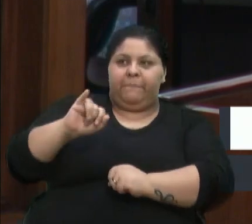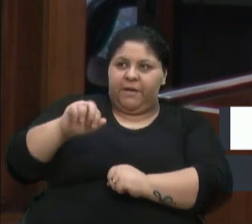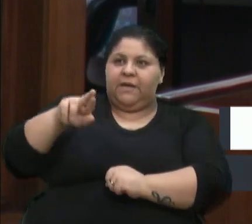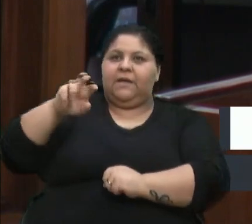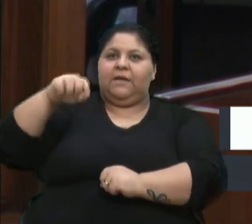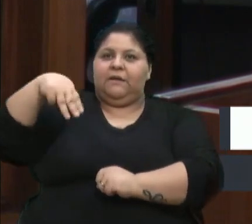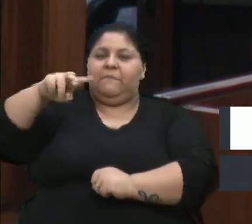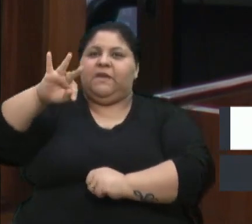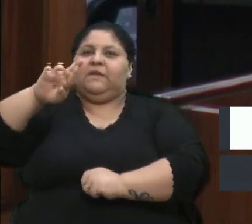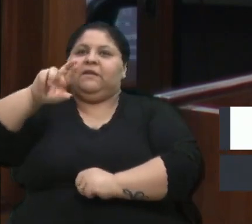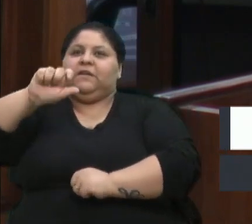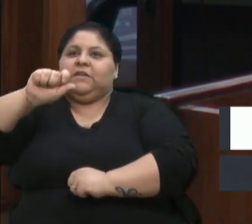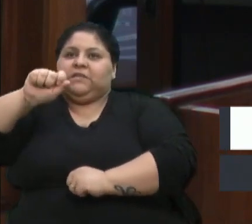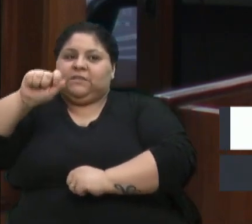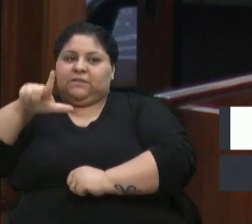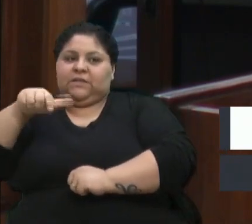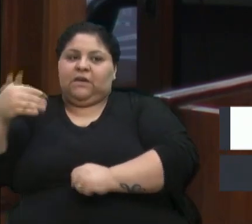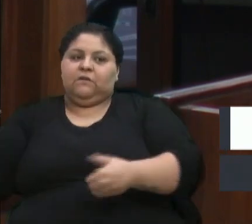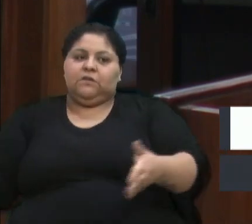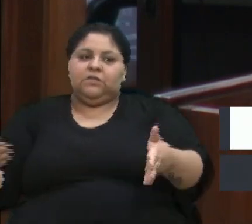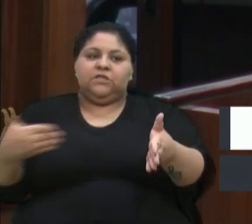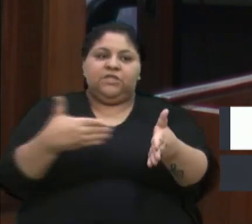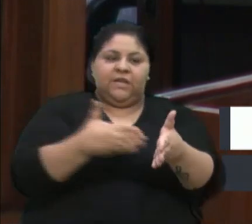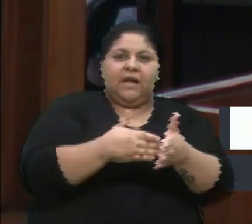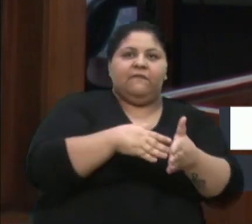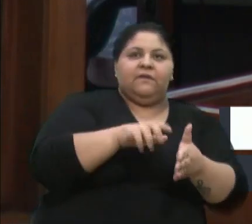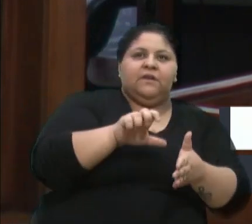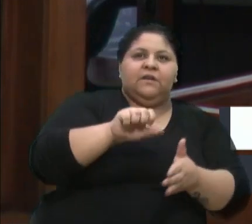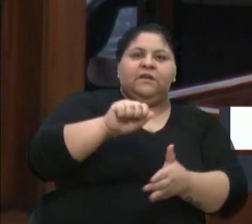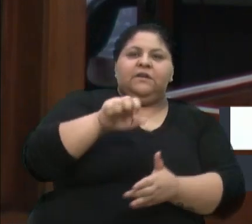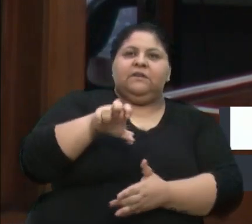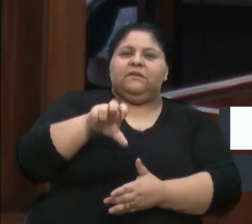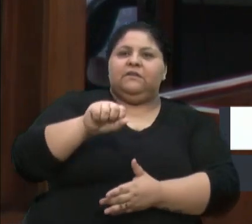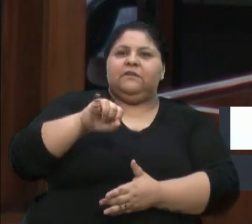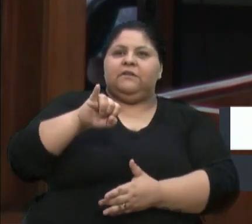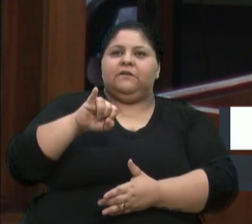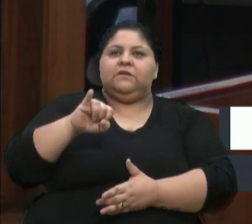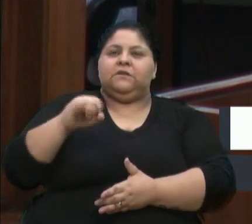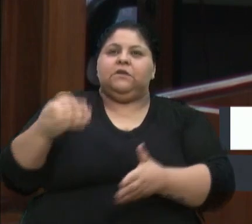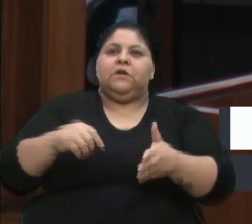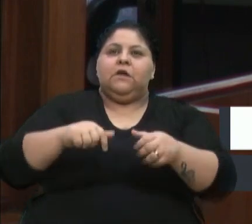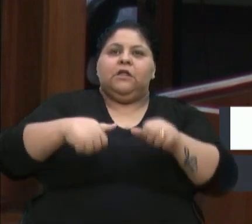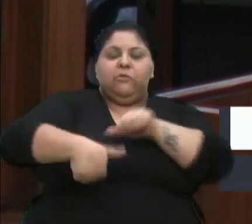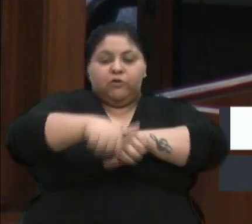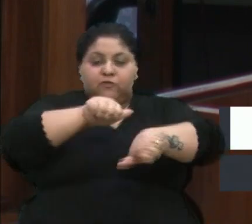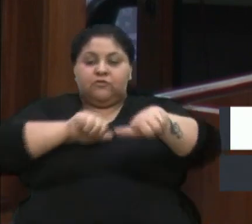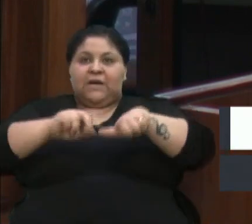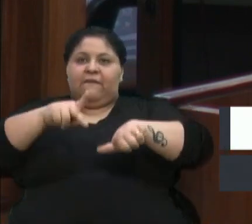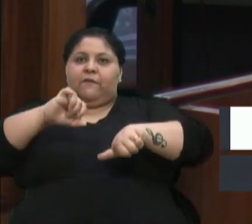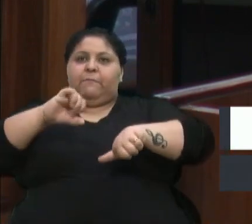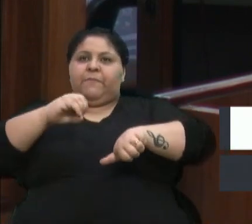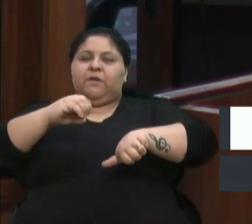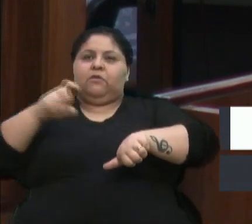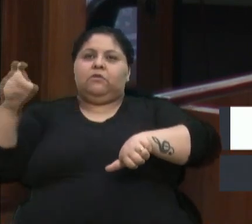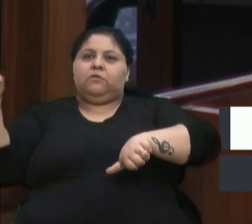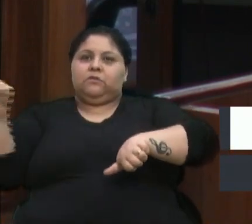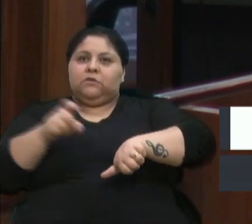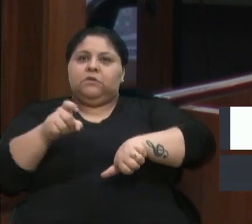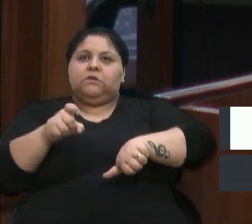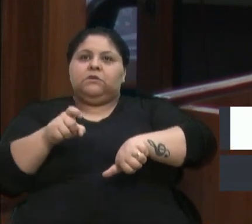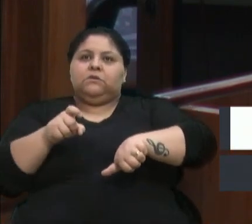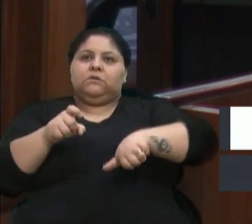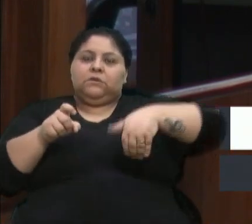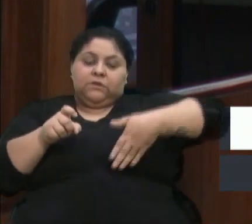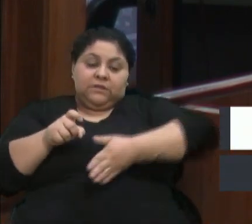do SESI, retornava, pegava a Pio 12, subia a Moreira, entrava à esquerda da